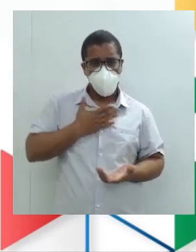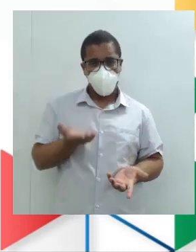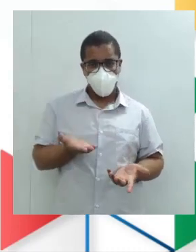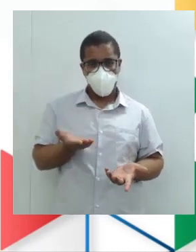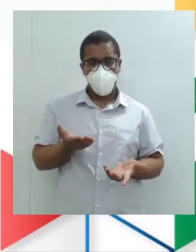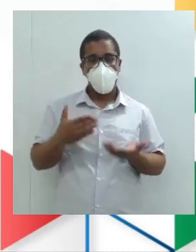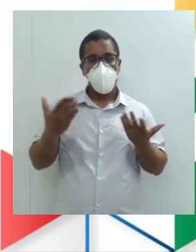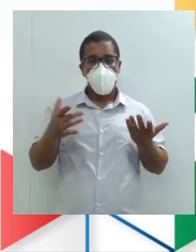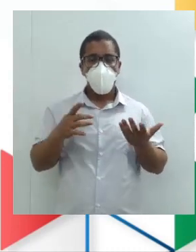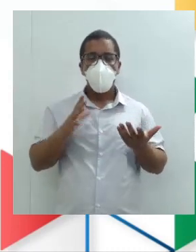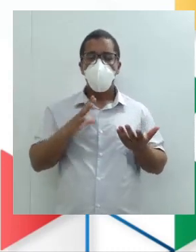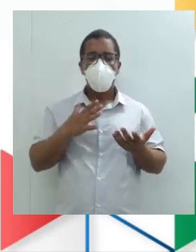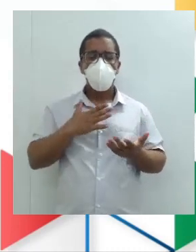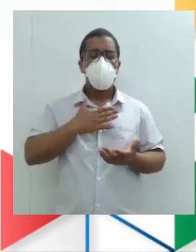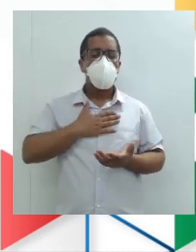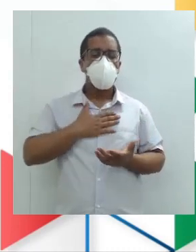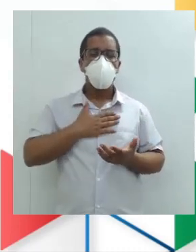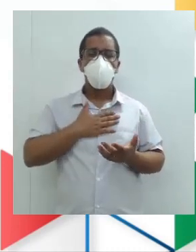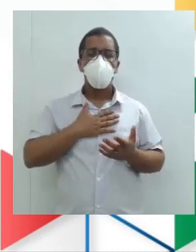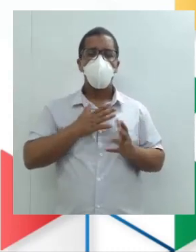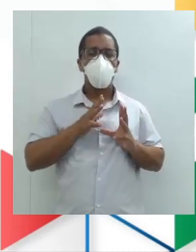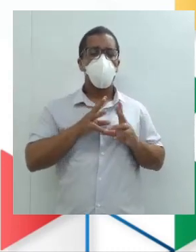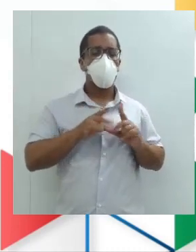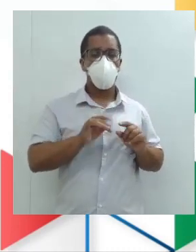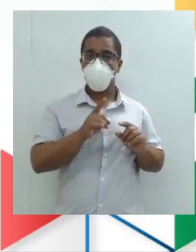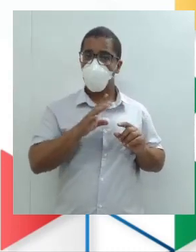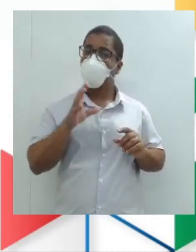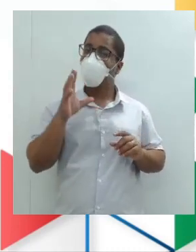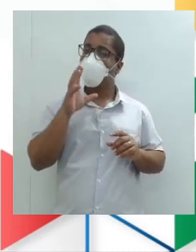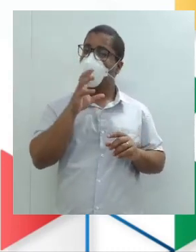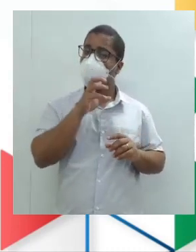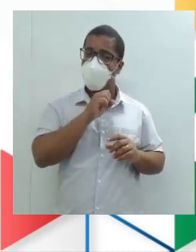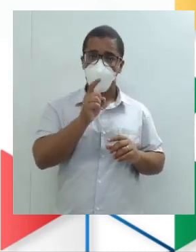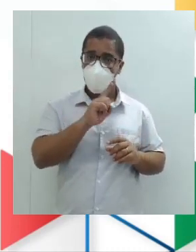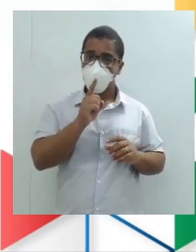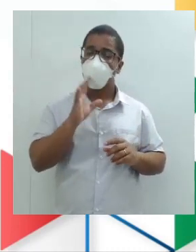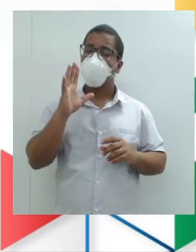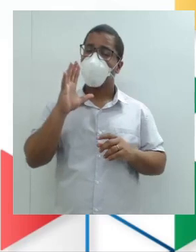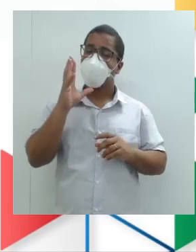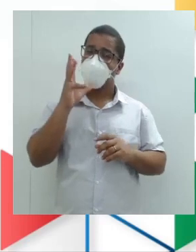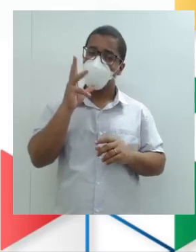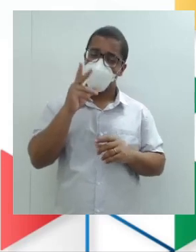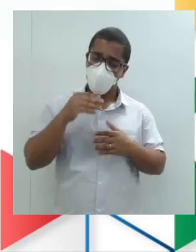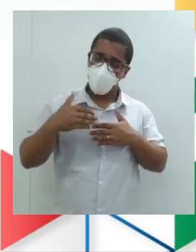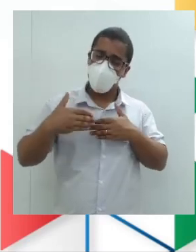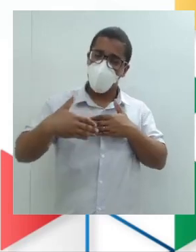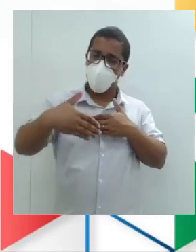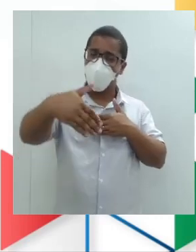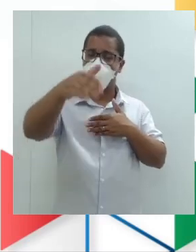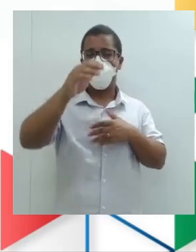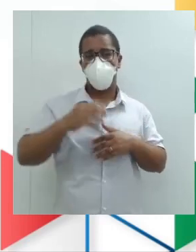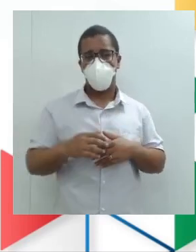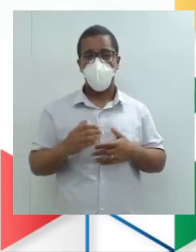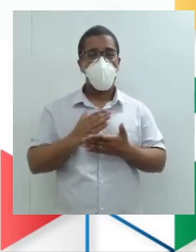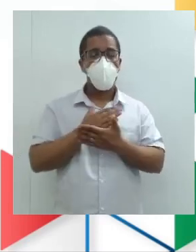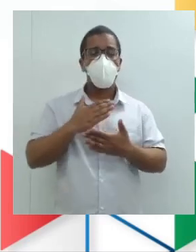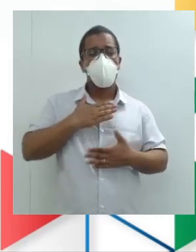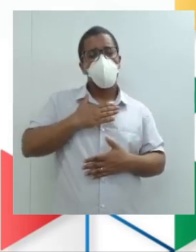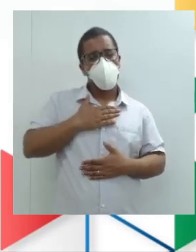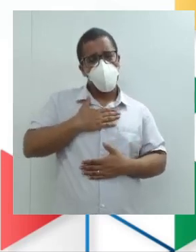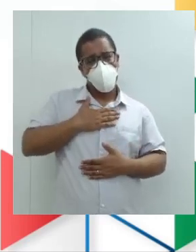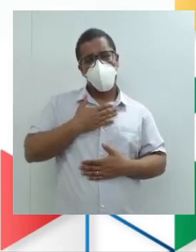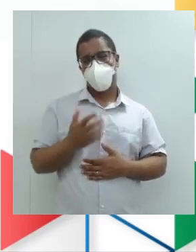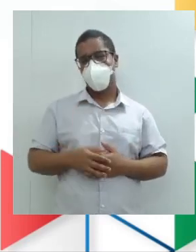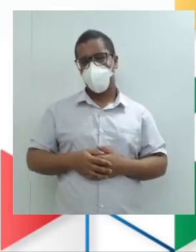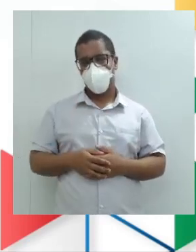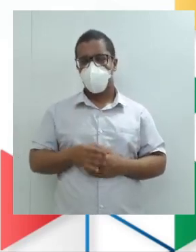satisfação dura a vida toda. Então, são aquelas pessoas que visam praticar algum esporte por prazer. Aquela pessoa